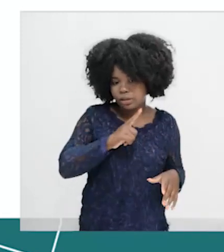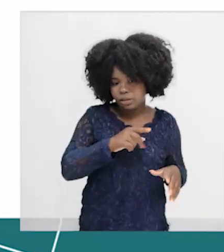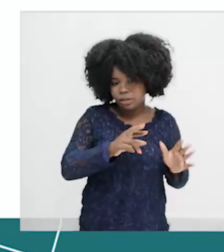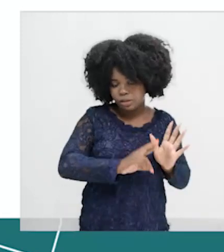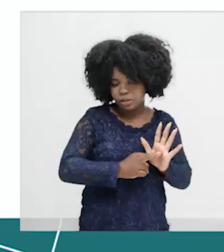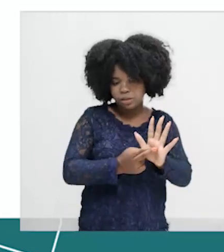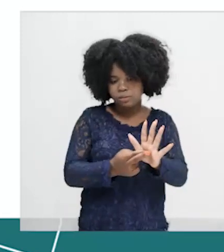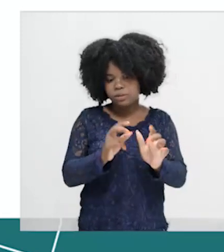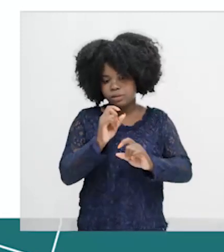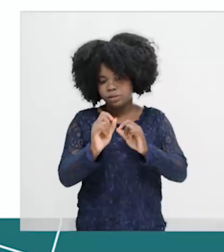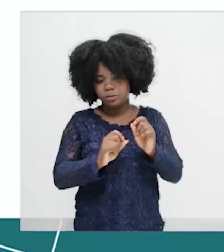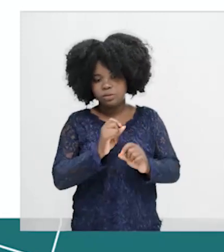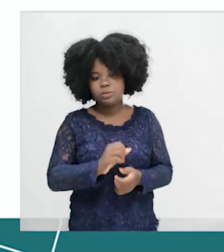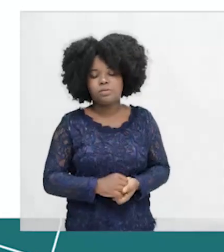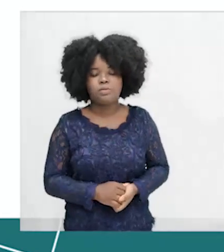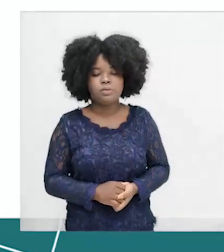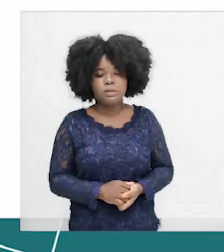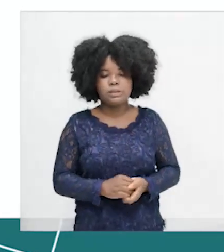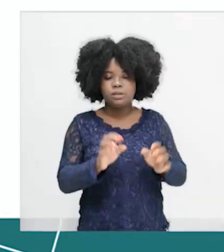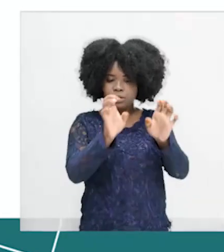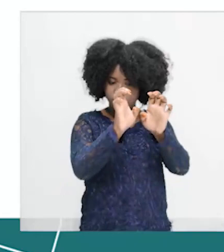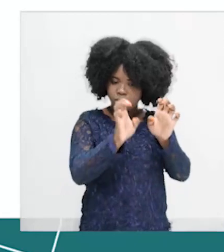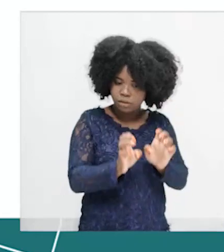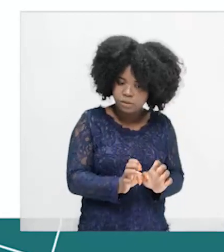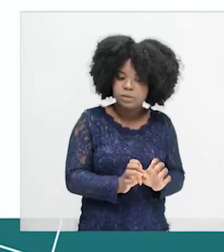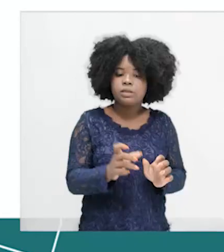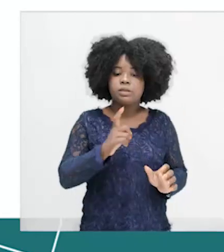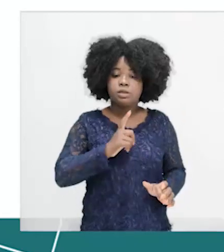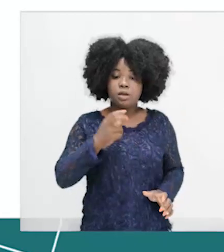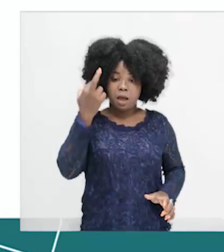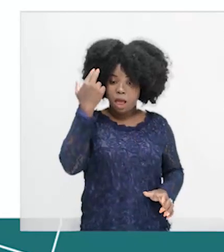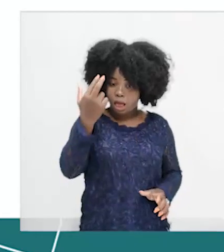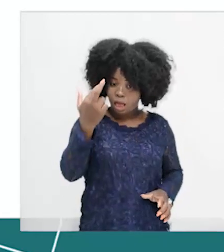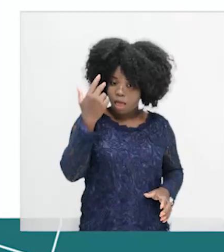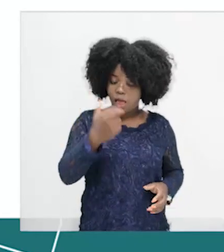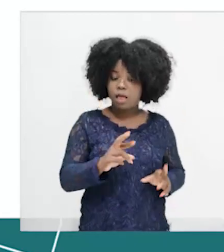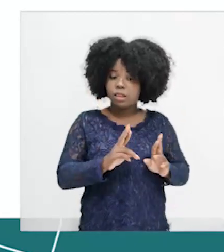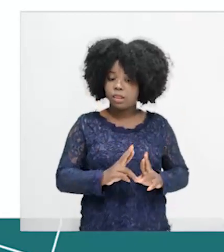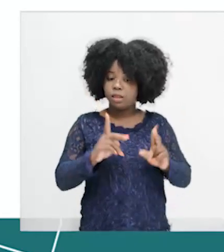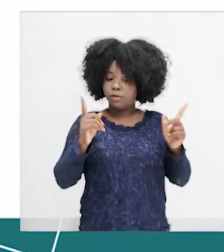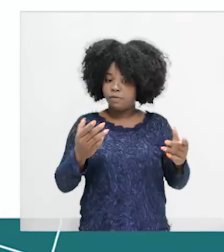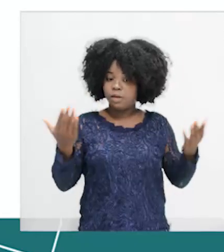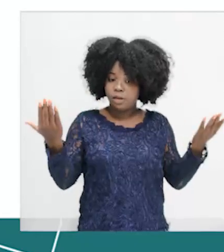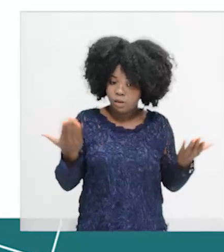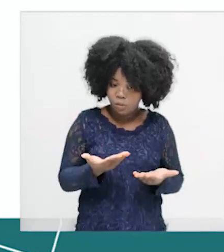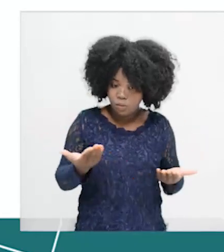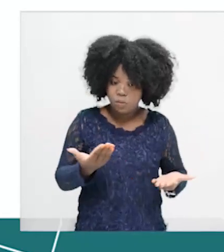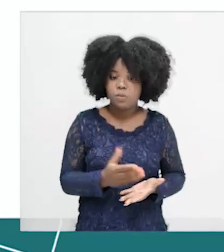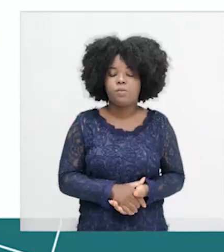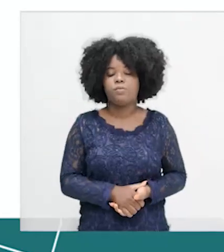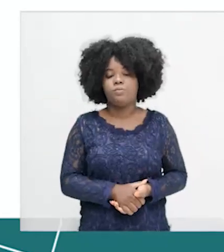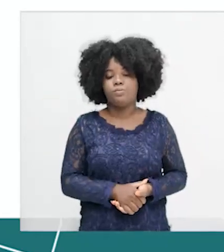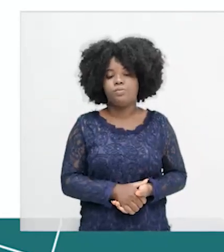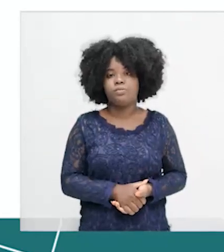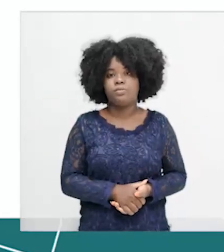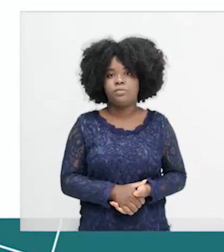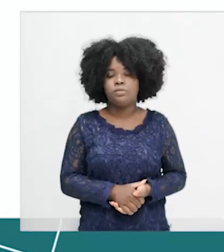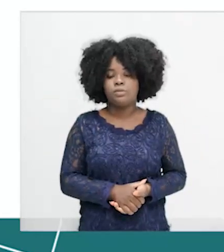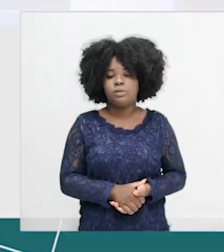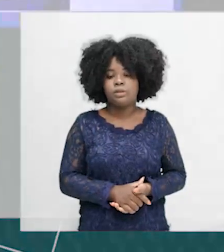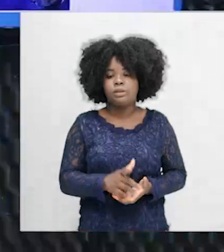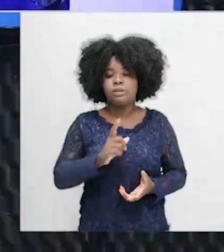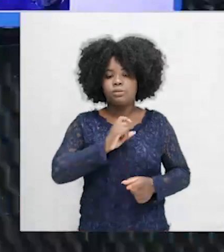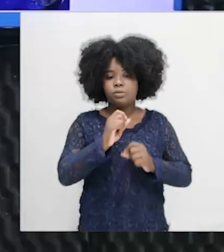a partir da estrutura que elas tinham historicamente. Isso é diferente hoje, certo? Então, a